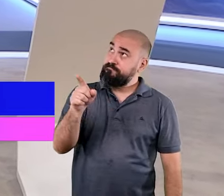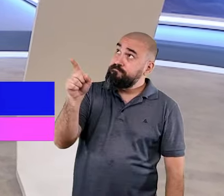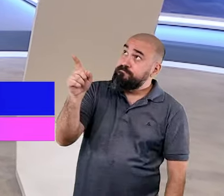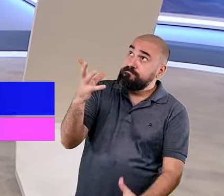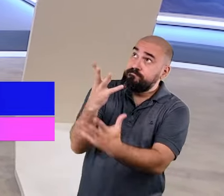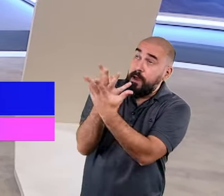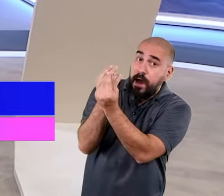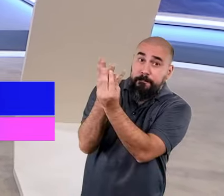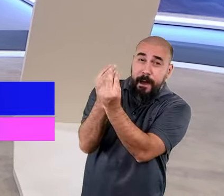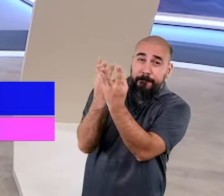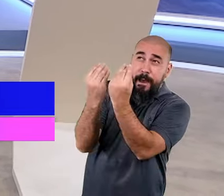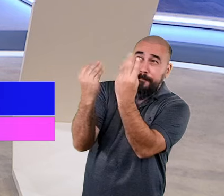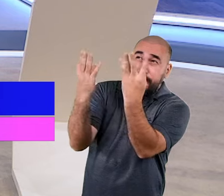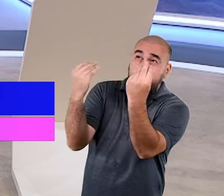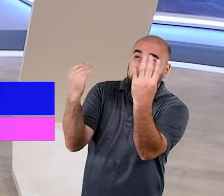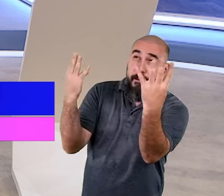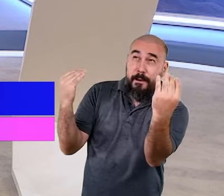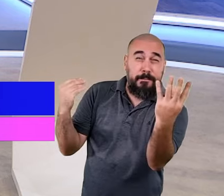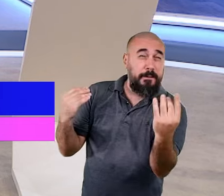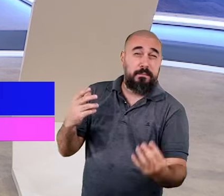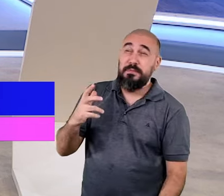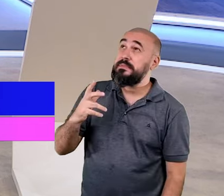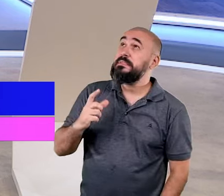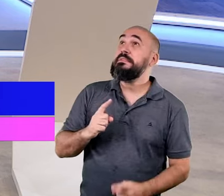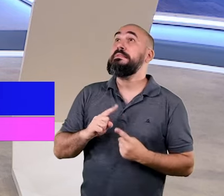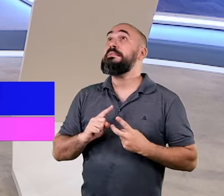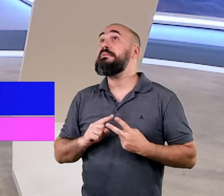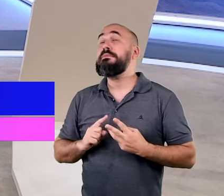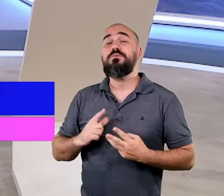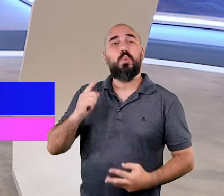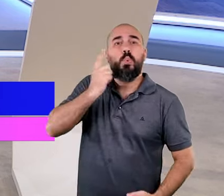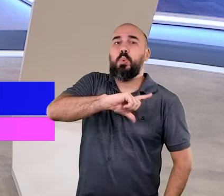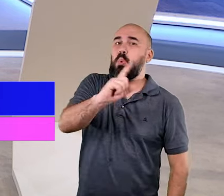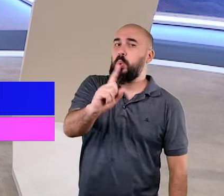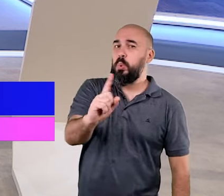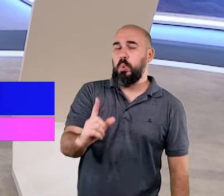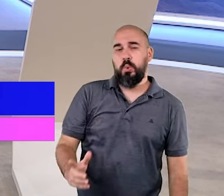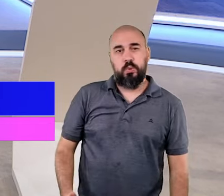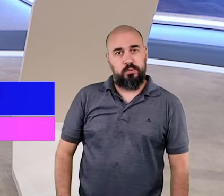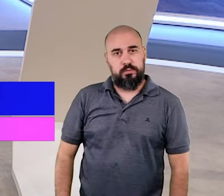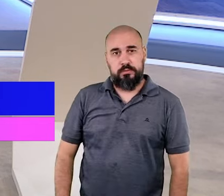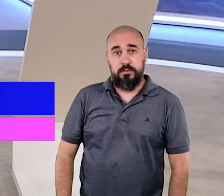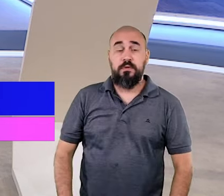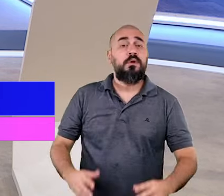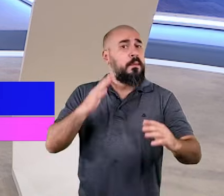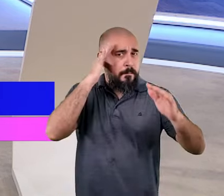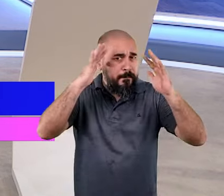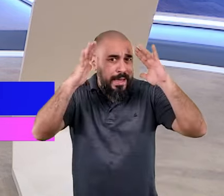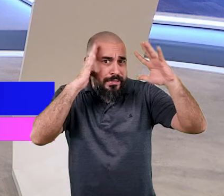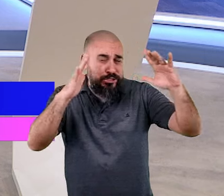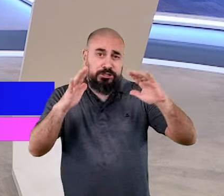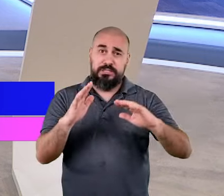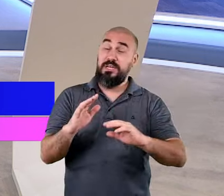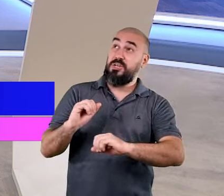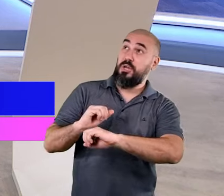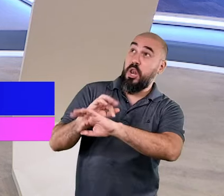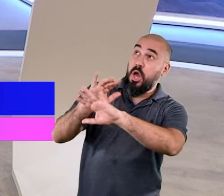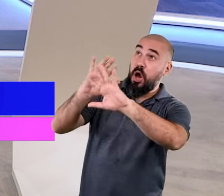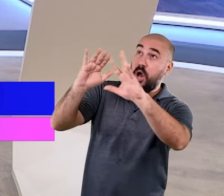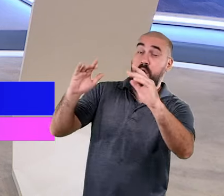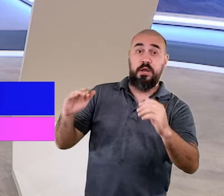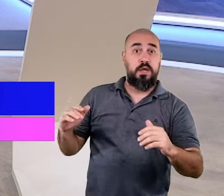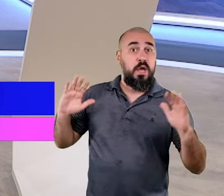que são milhares de anjos. Olha, imagina só. A glória, os